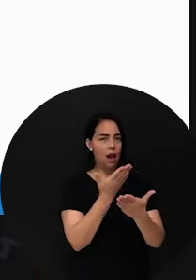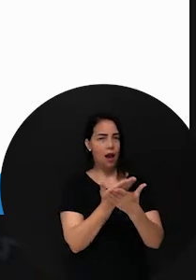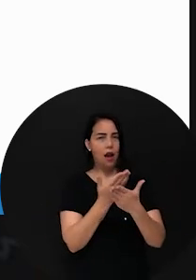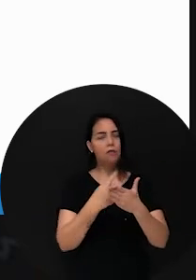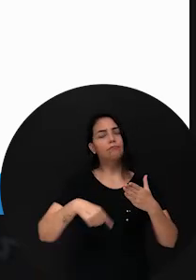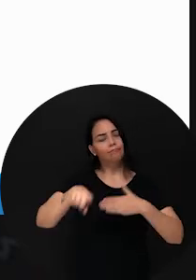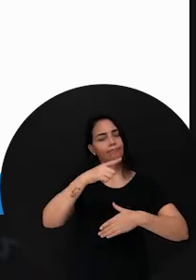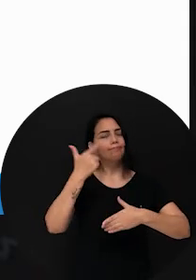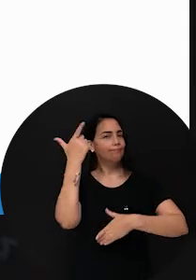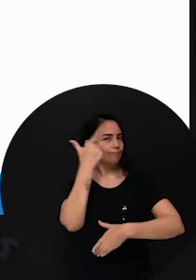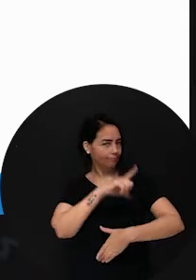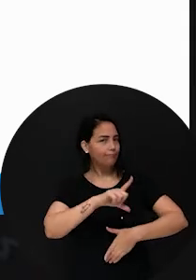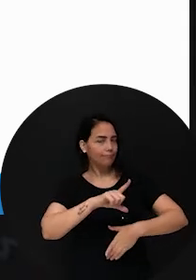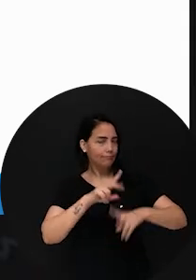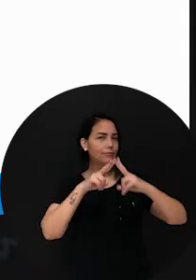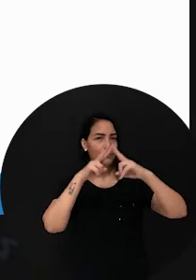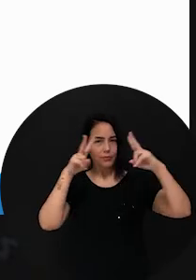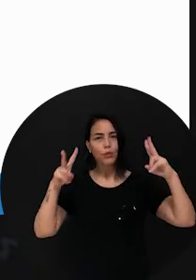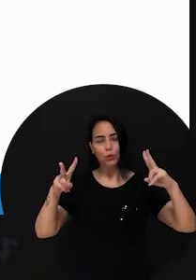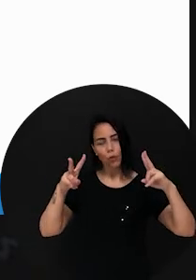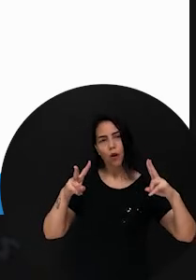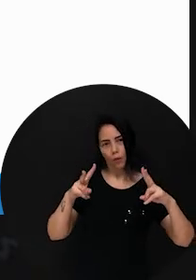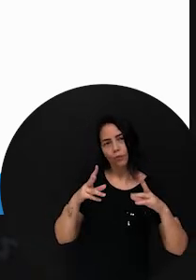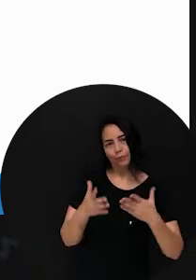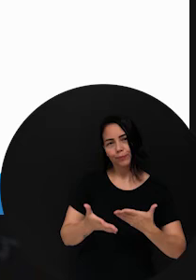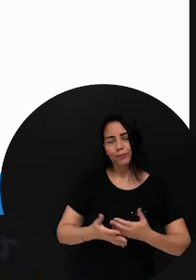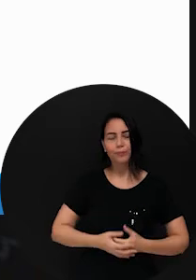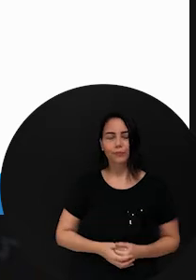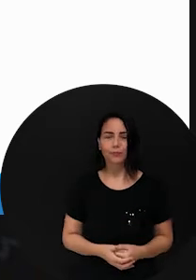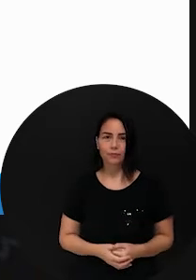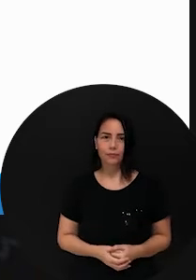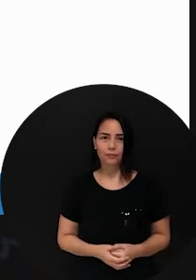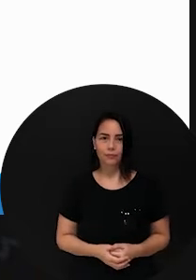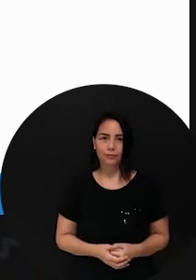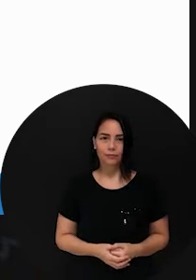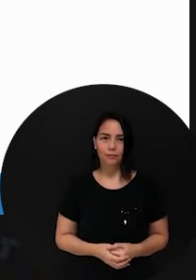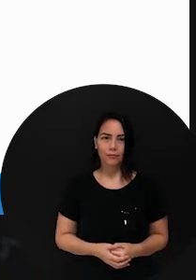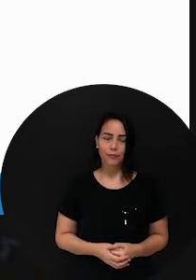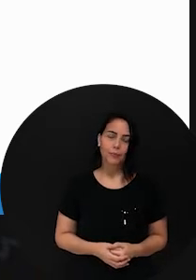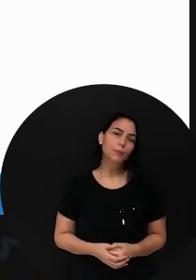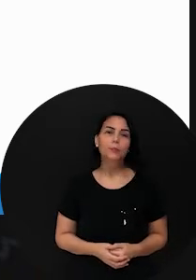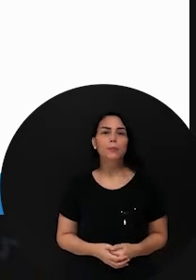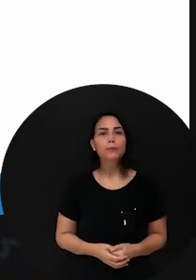nesse formato enquanto nós não pudermos voltar no presencial.